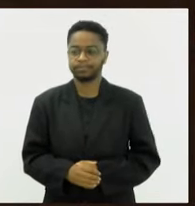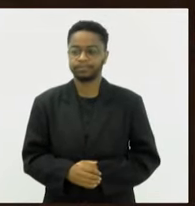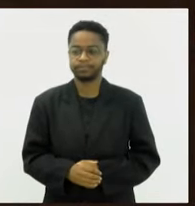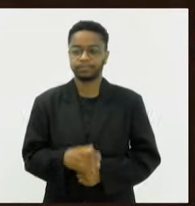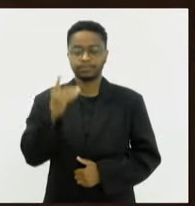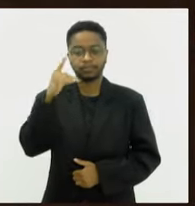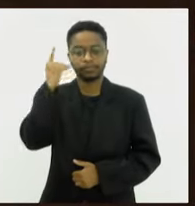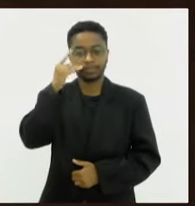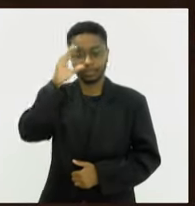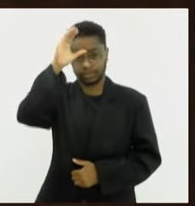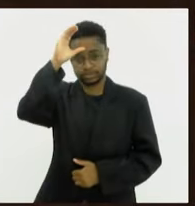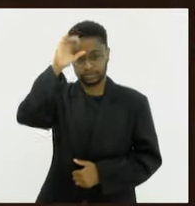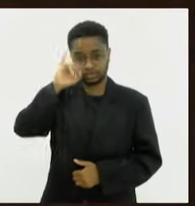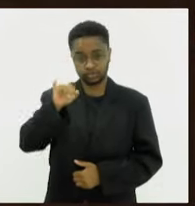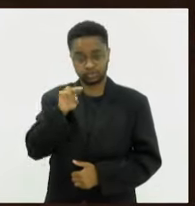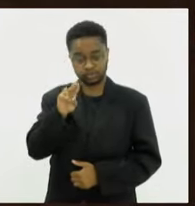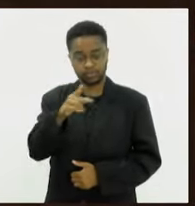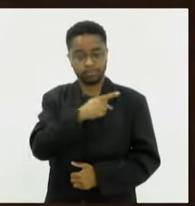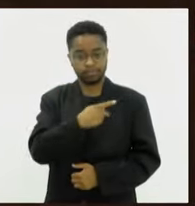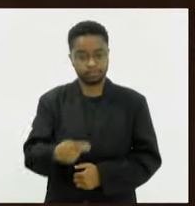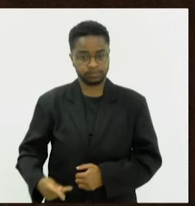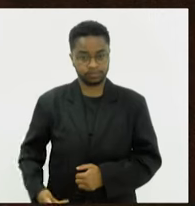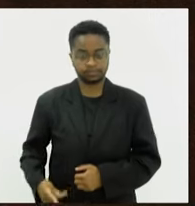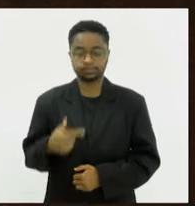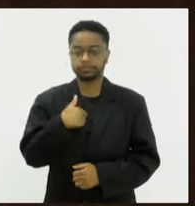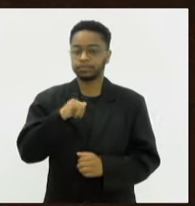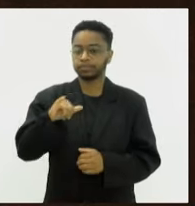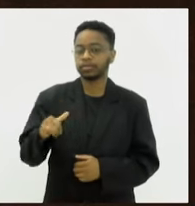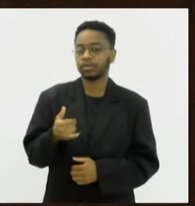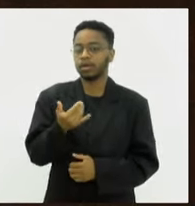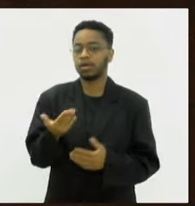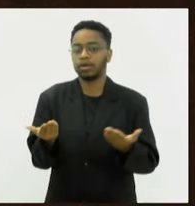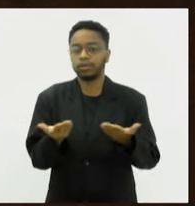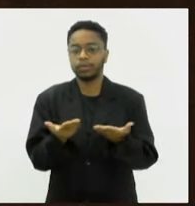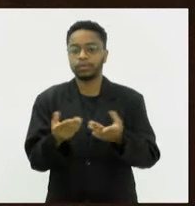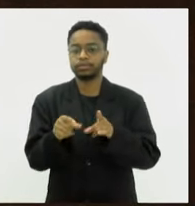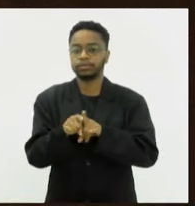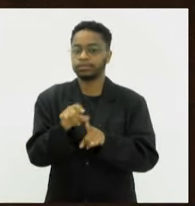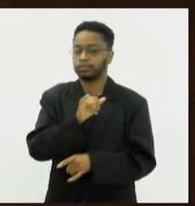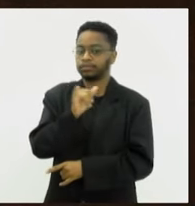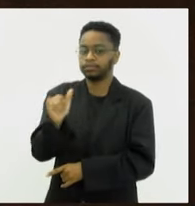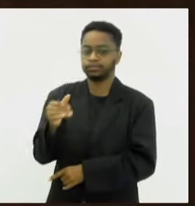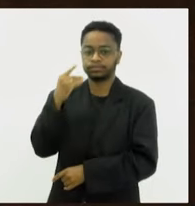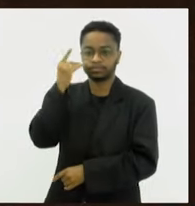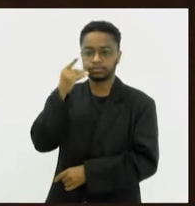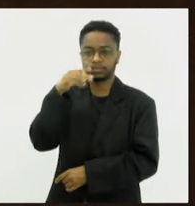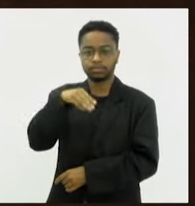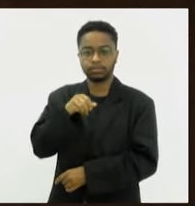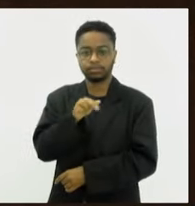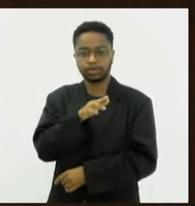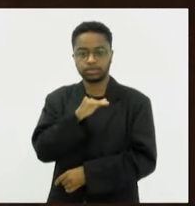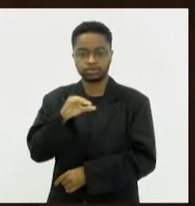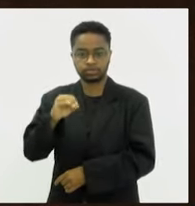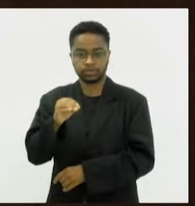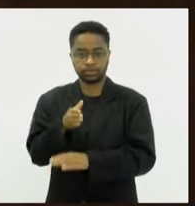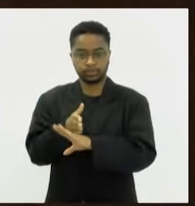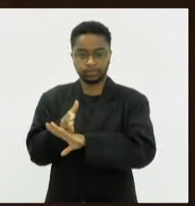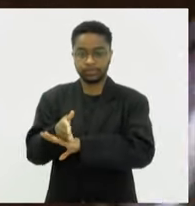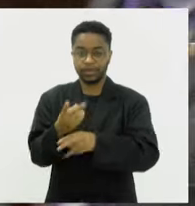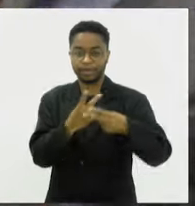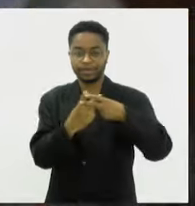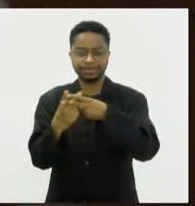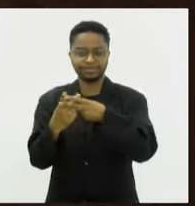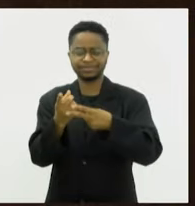Deputada Tia Ju, presidente, aproveito aqui, deputado Márcio Canella, adentrando no presídio,